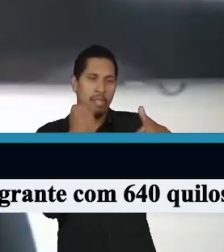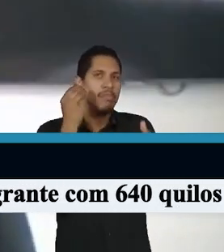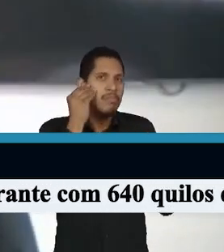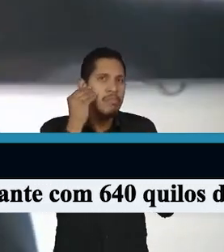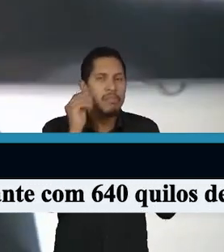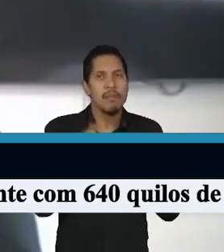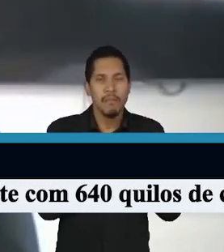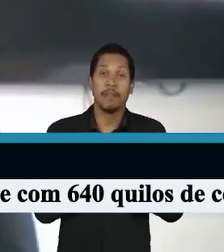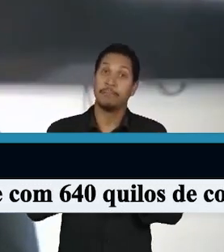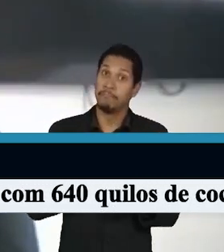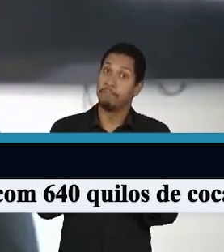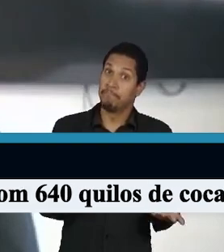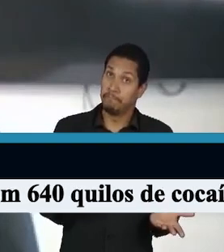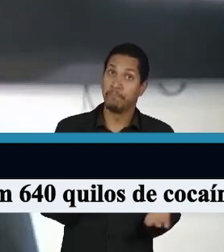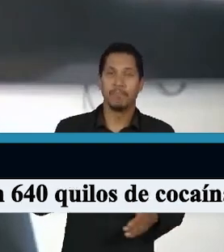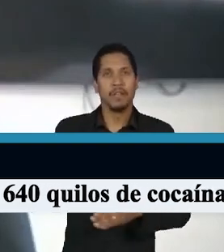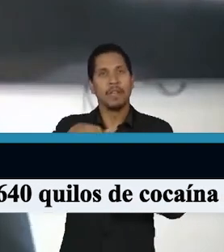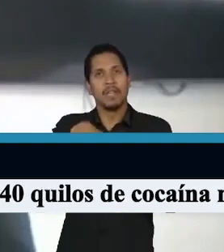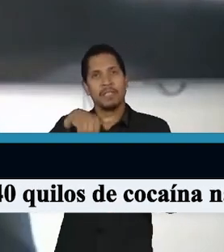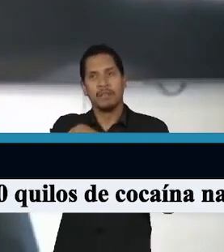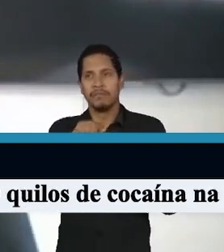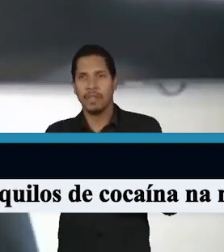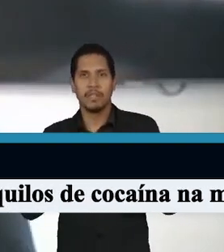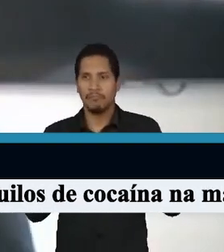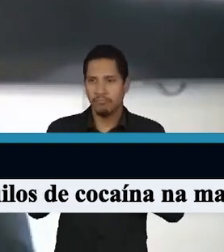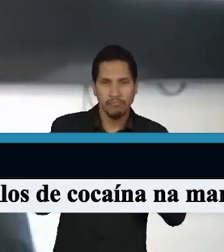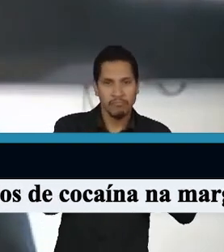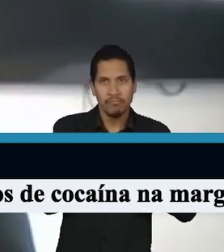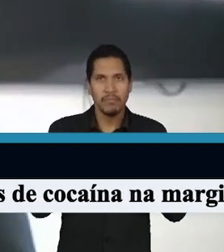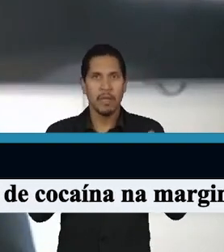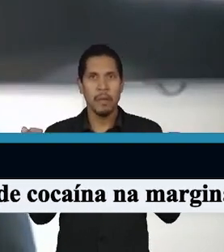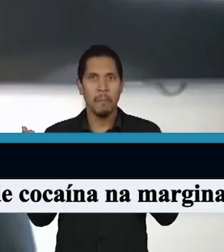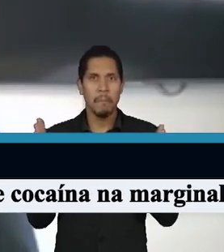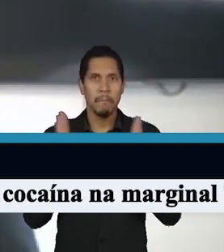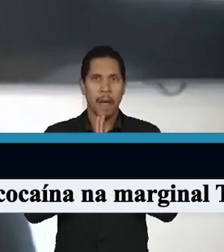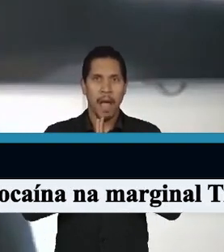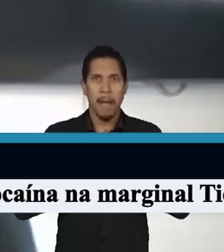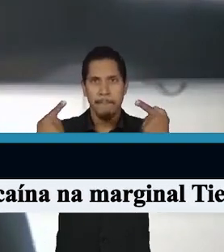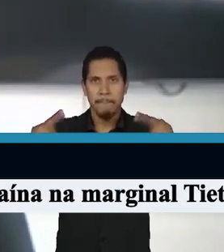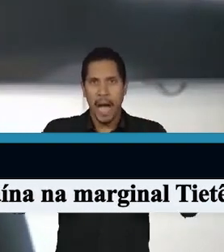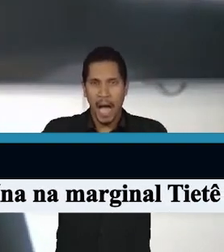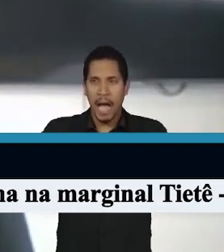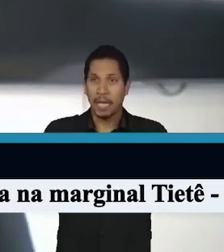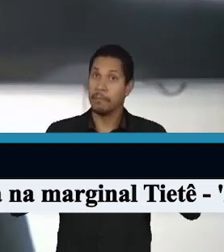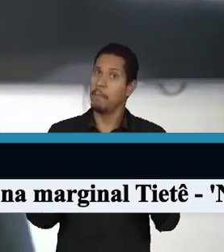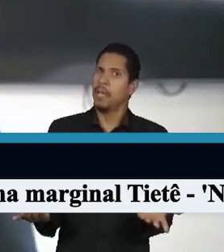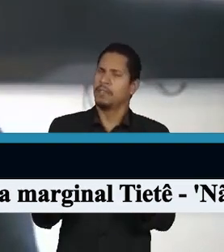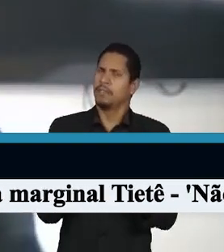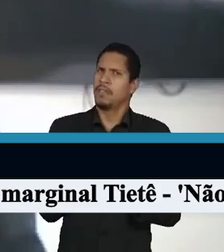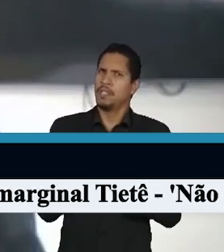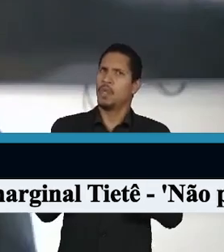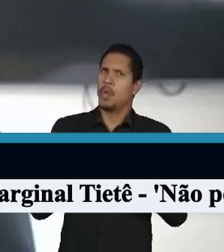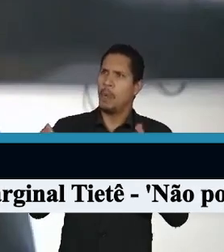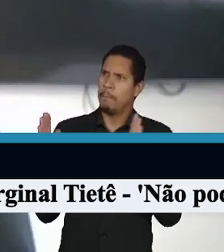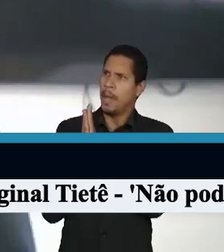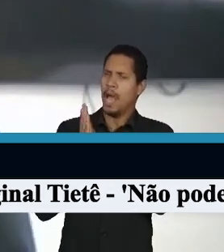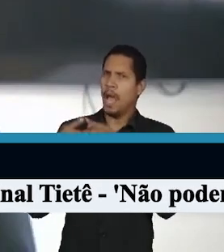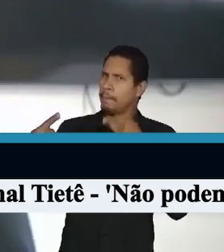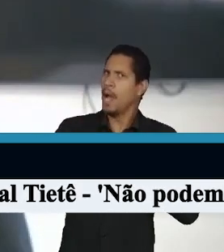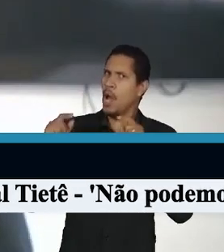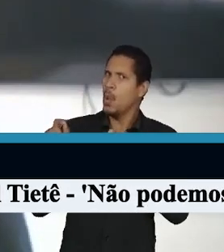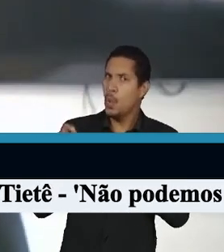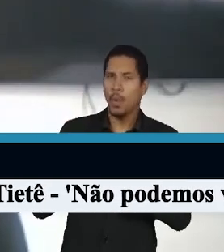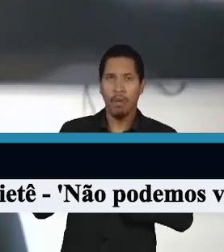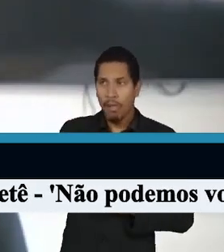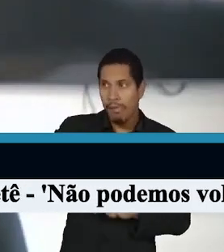só, são marcadas por uma dinâmica de embate, de conflito. Mas esse conflito, ele, em sua esfera original,